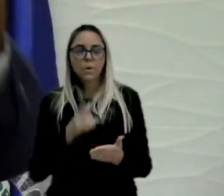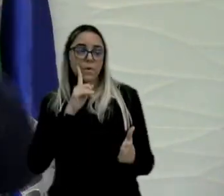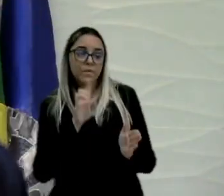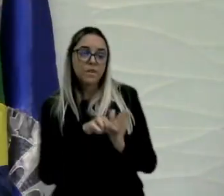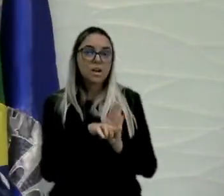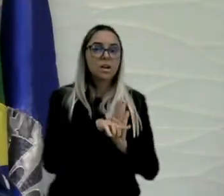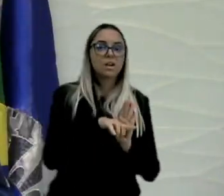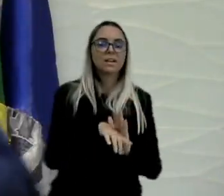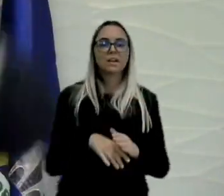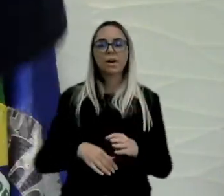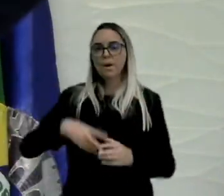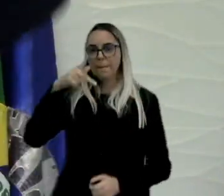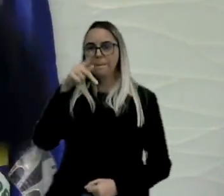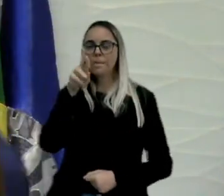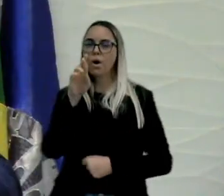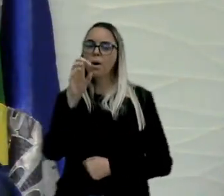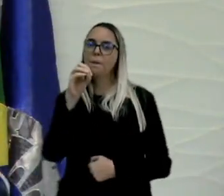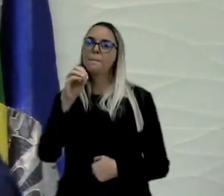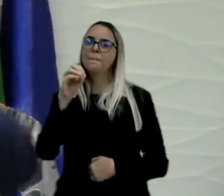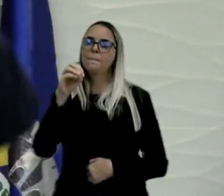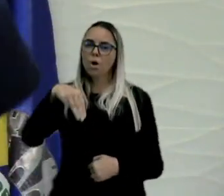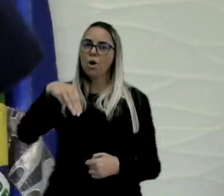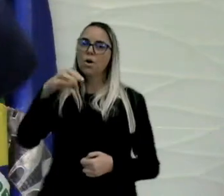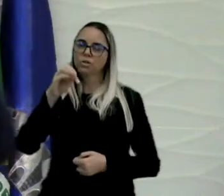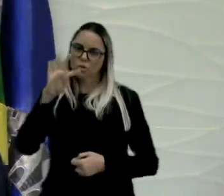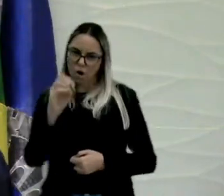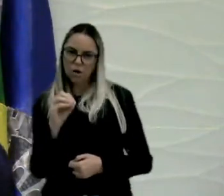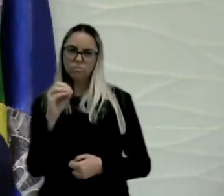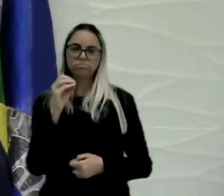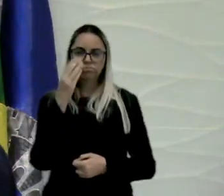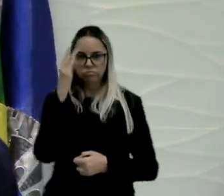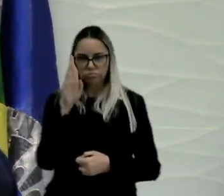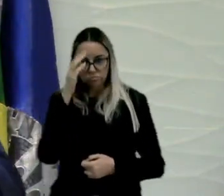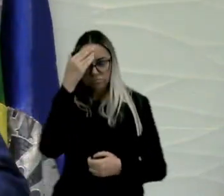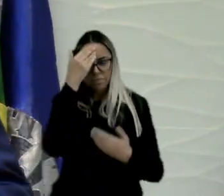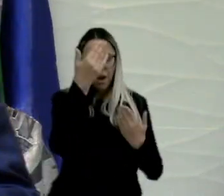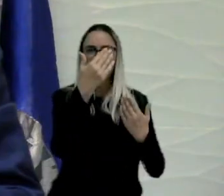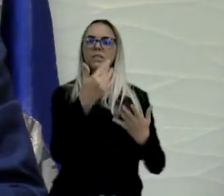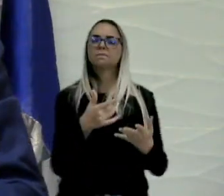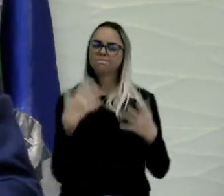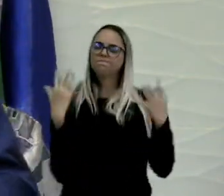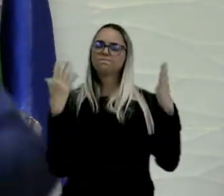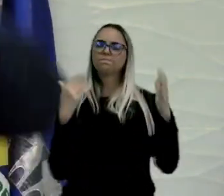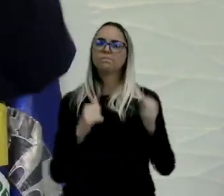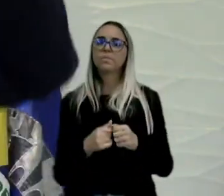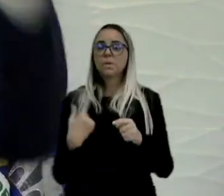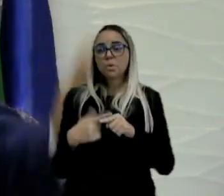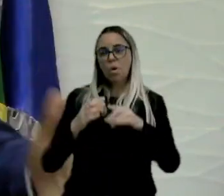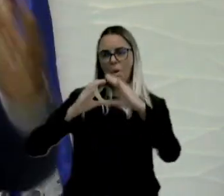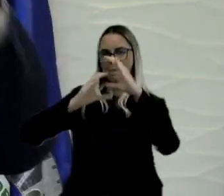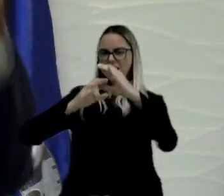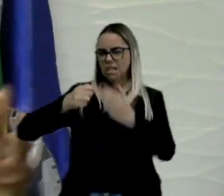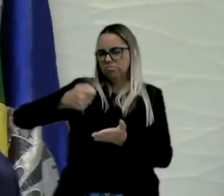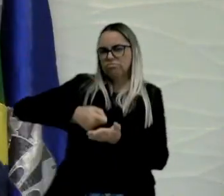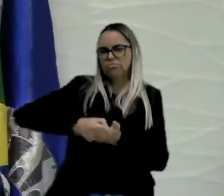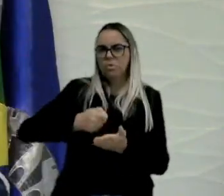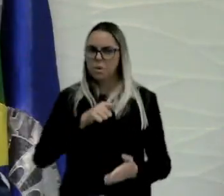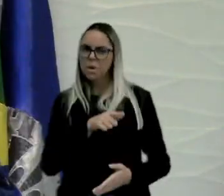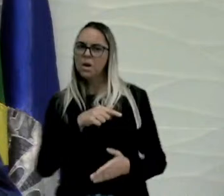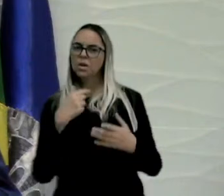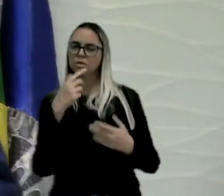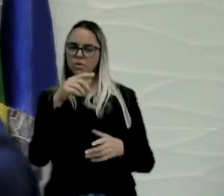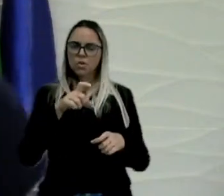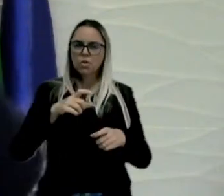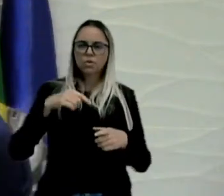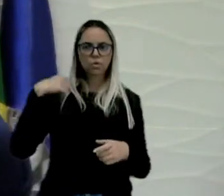o promotor da cidade por essa investigação por esse aperto que ele tá dando a Compesa você tá de parabéns Dr